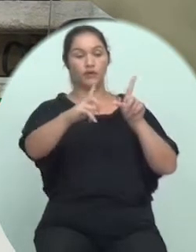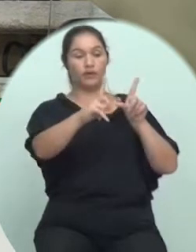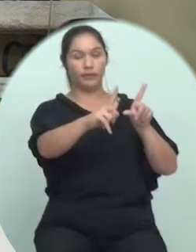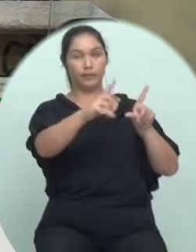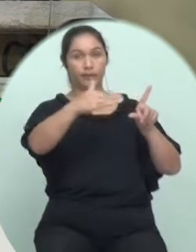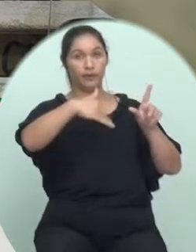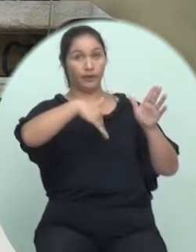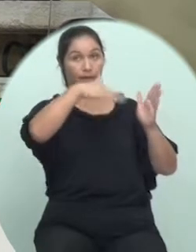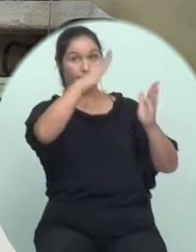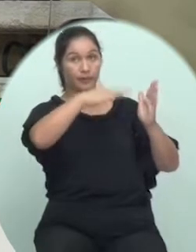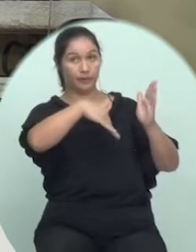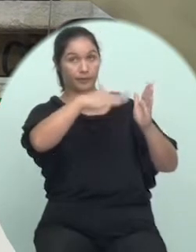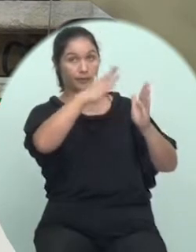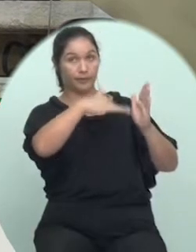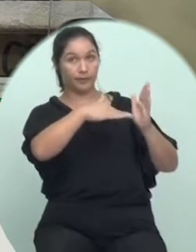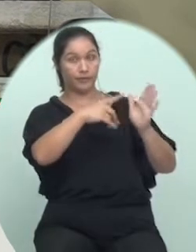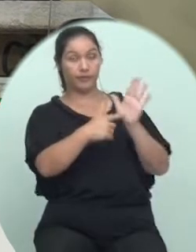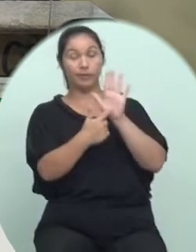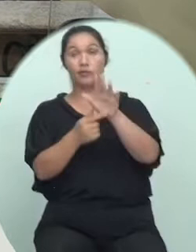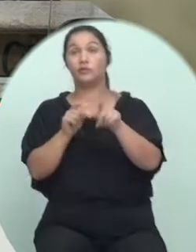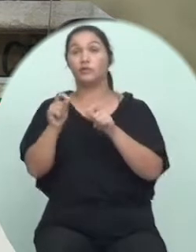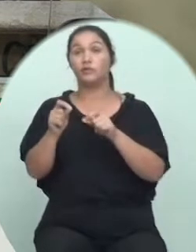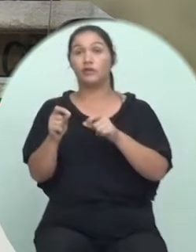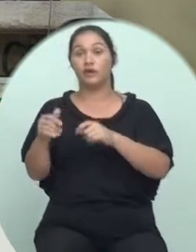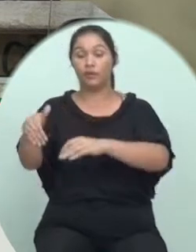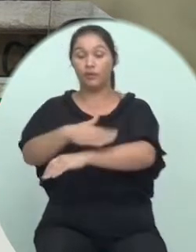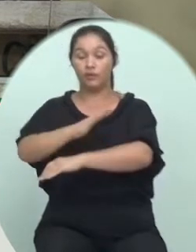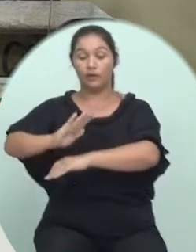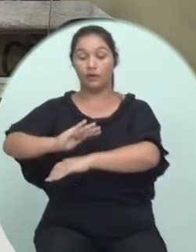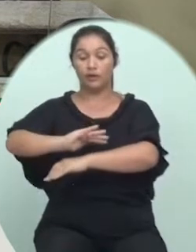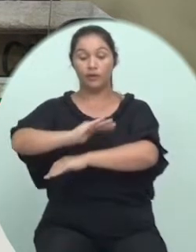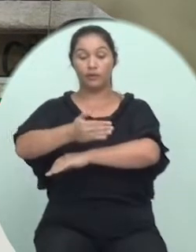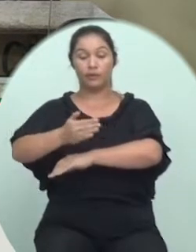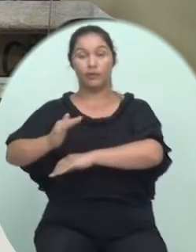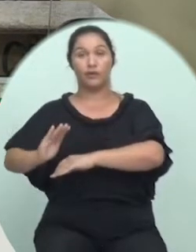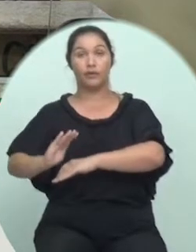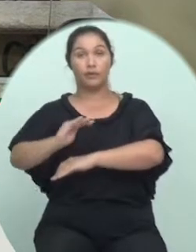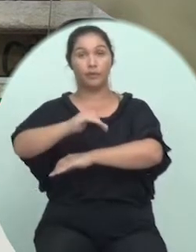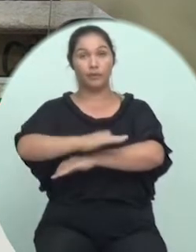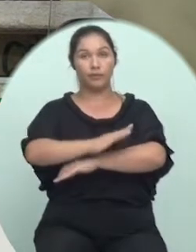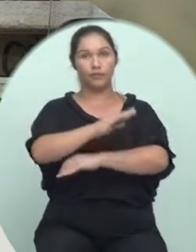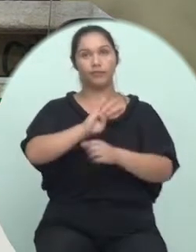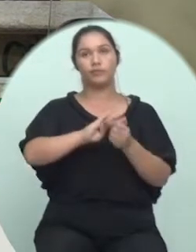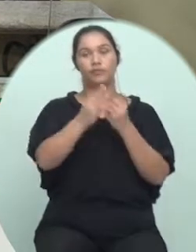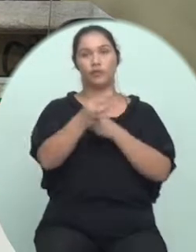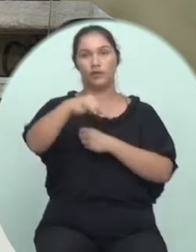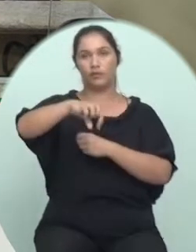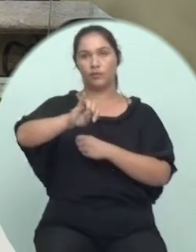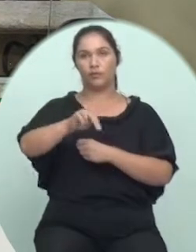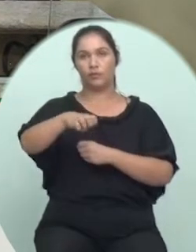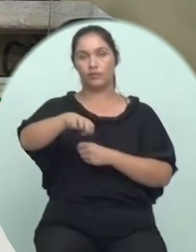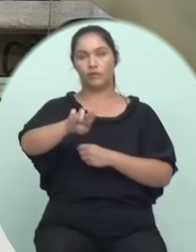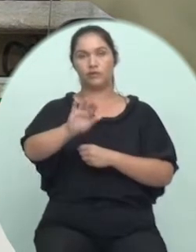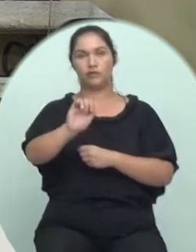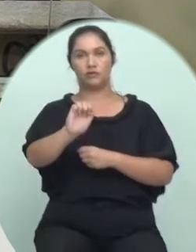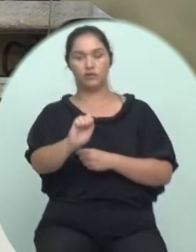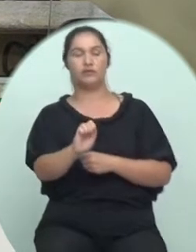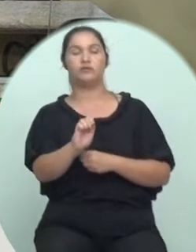lombadas existentes na rua Arcângelo Meller, bairro Cidade Mineira Velha. Indicação